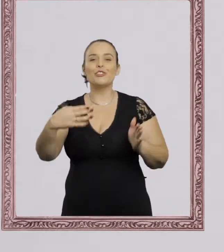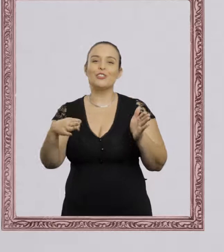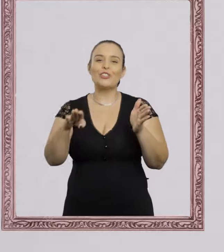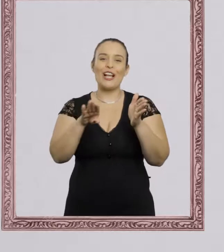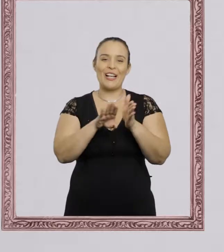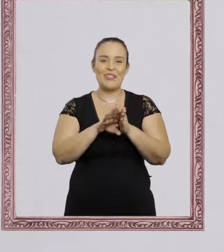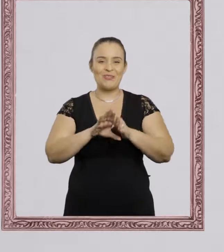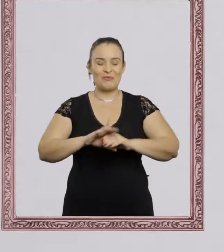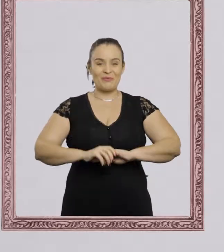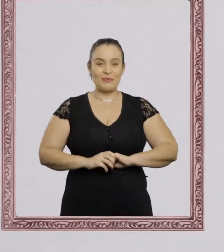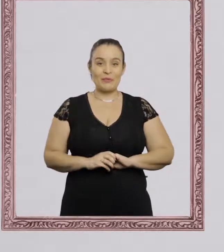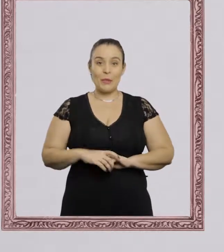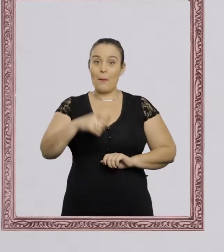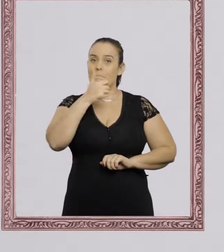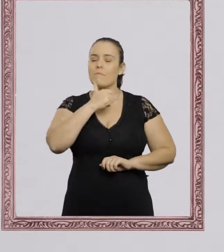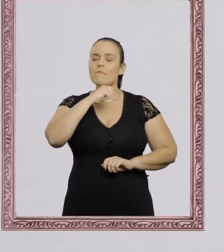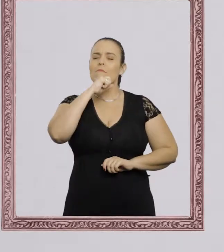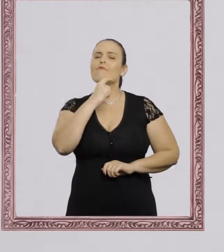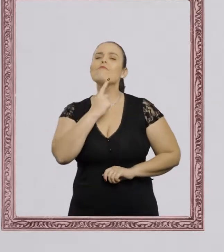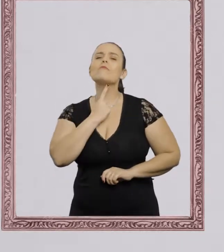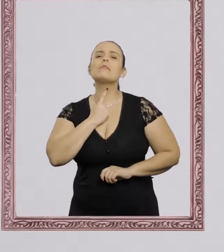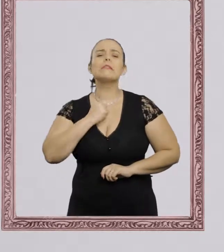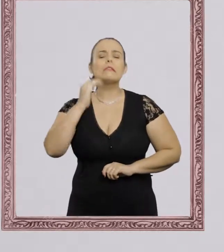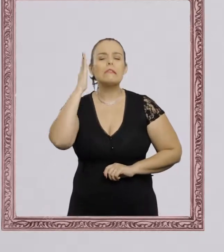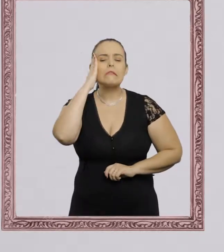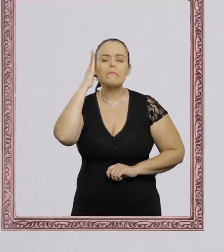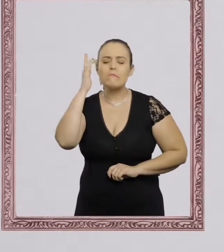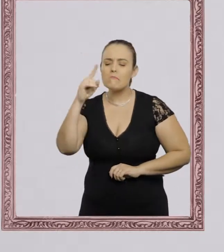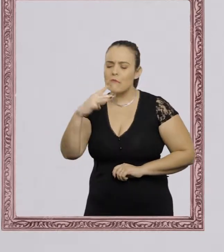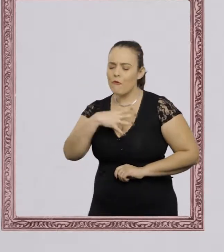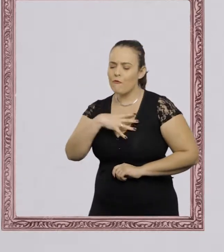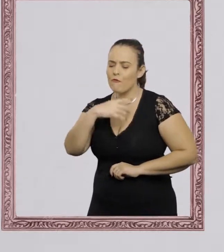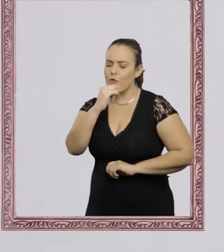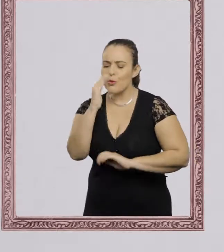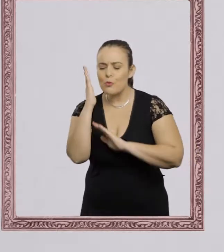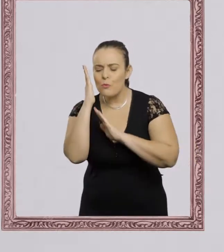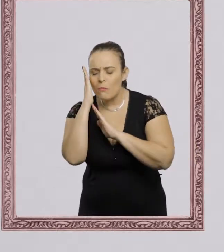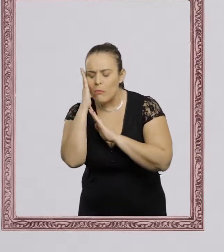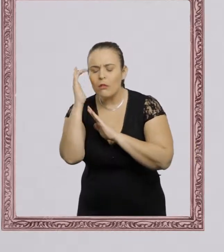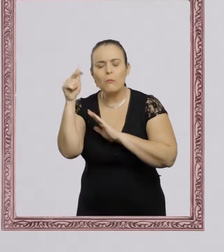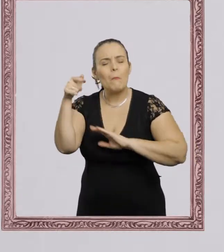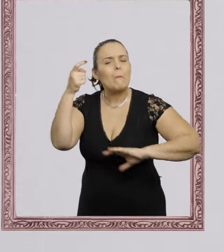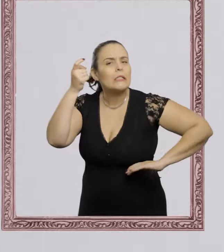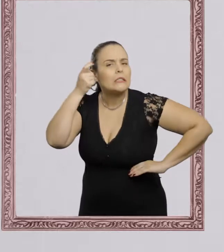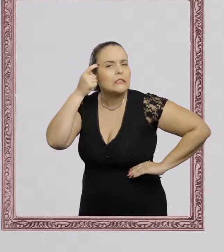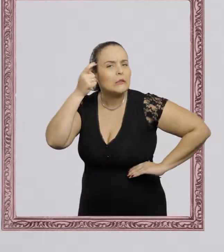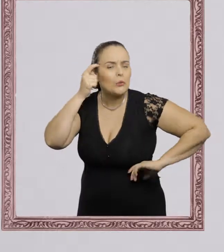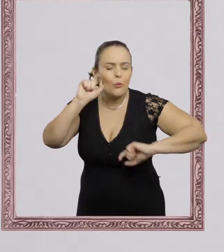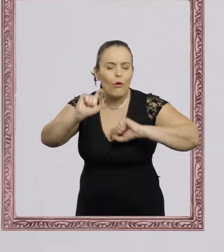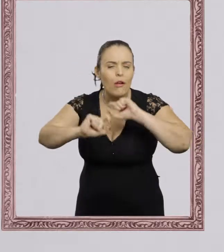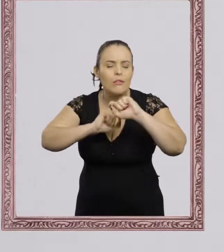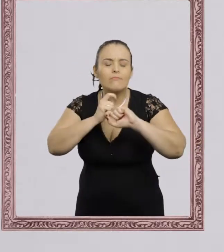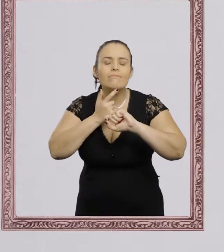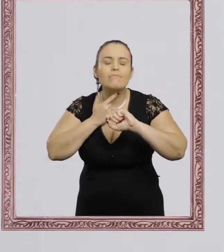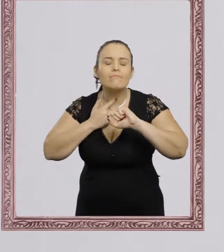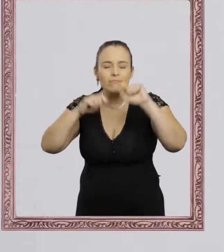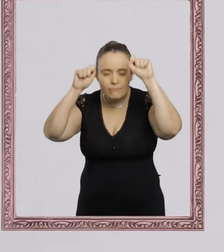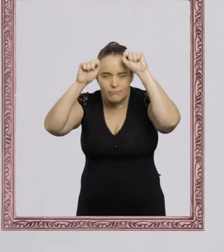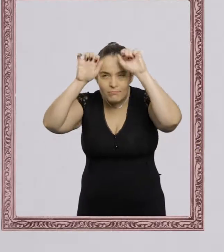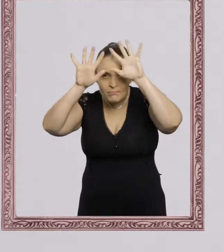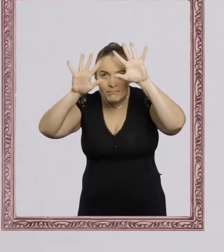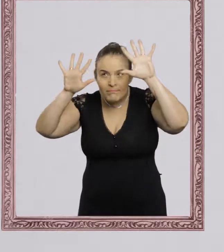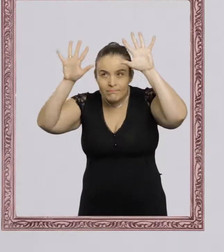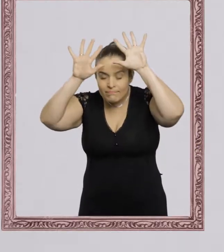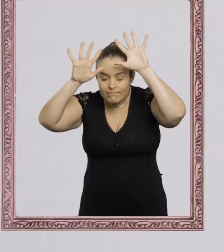mães querem saber o que seus filhos pensam enquanto dormem. Elas querem entrar dentro de seu mundo de faz de conta.